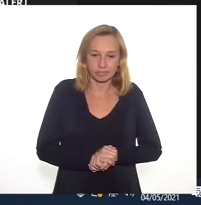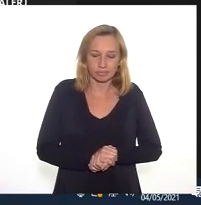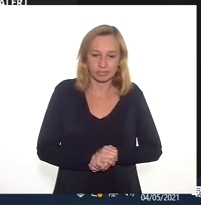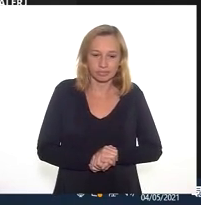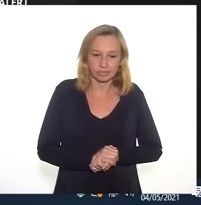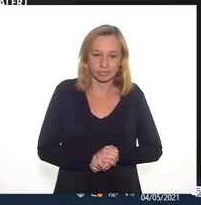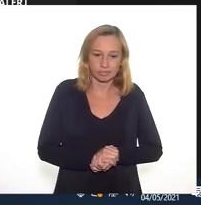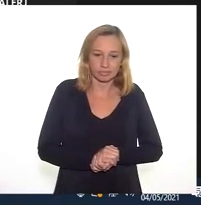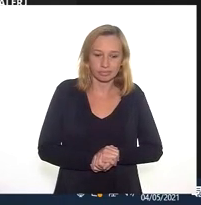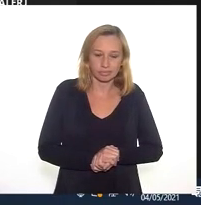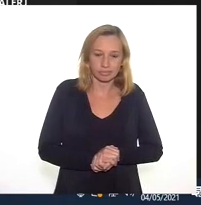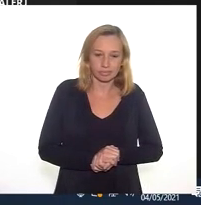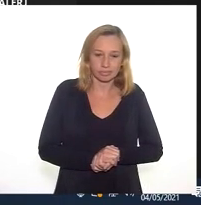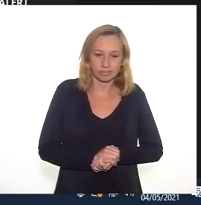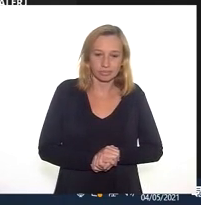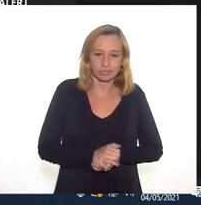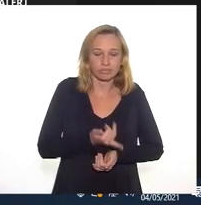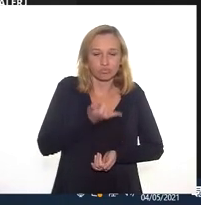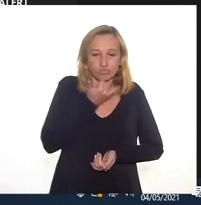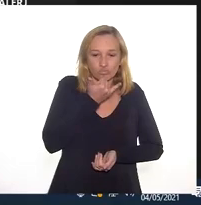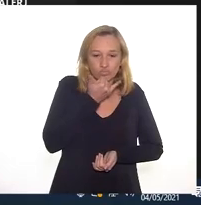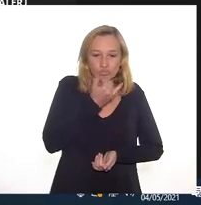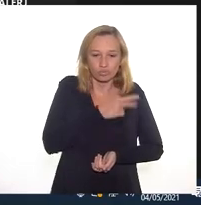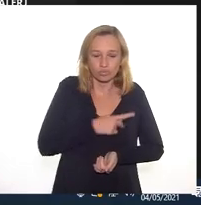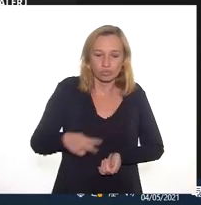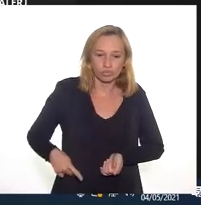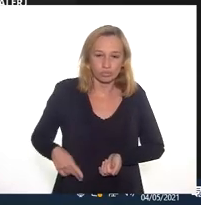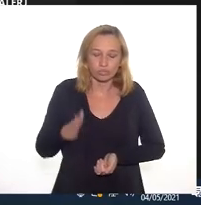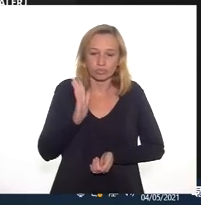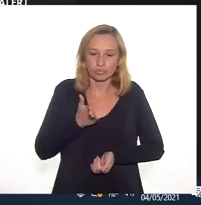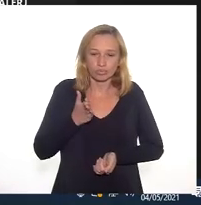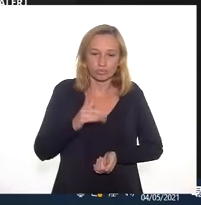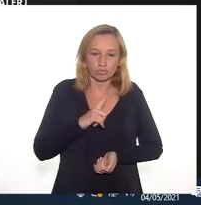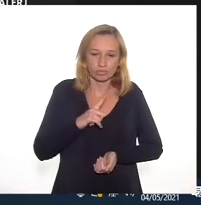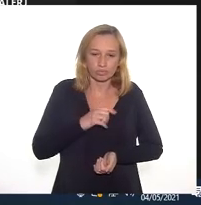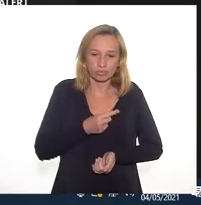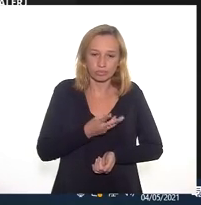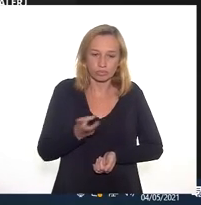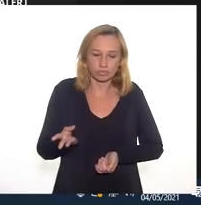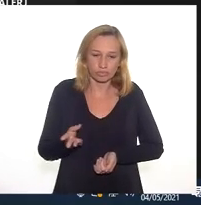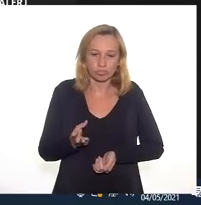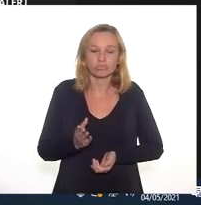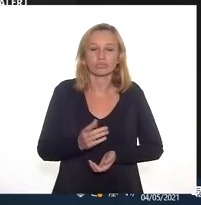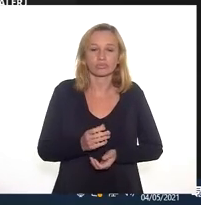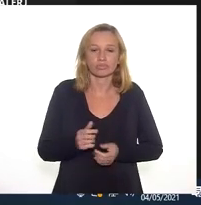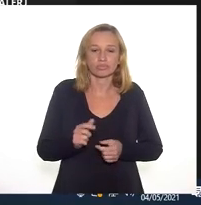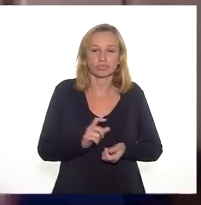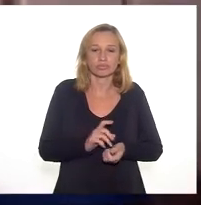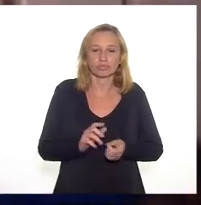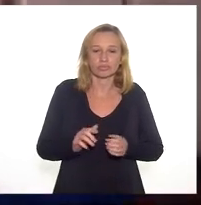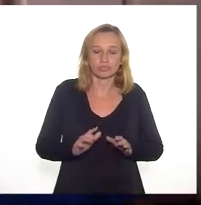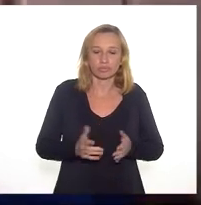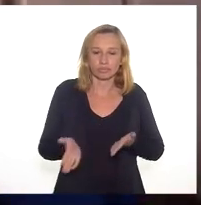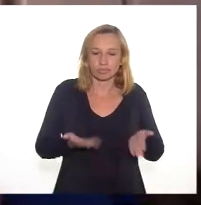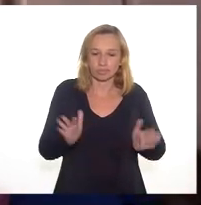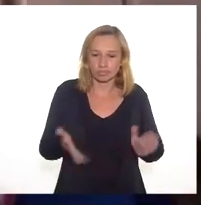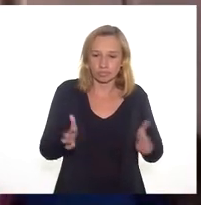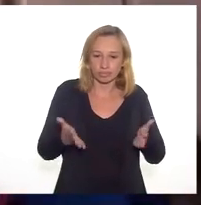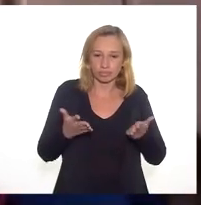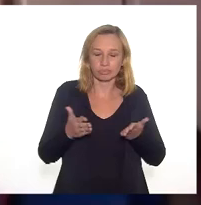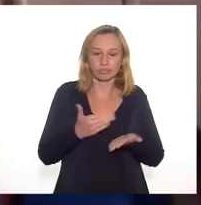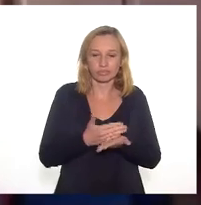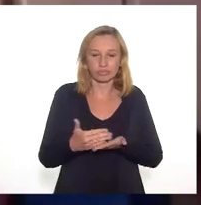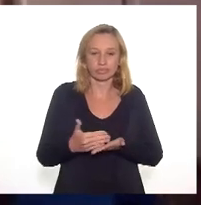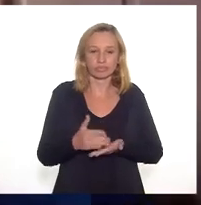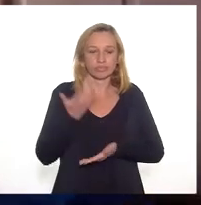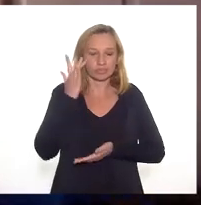ajudar. Desculpa, presidente, é porque já tem um quantitativo. O senhor fez aí agitação no início, né? Mobilizou. Eu